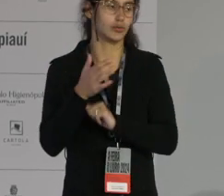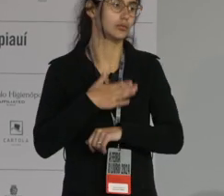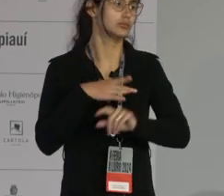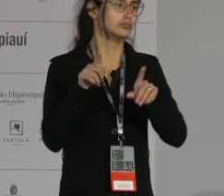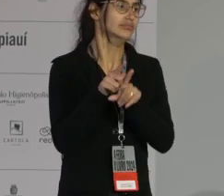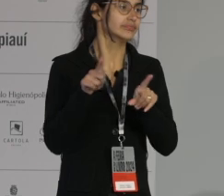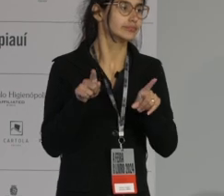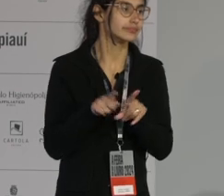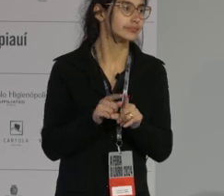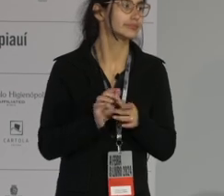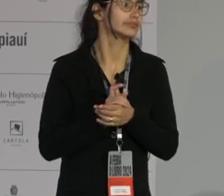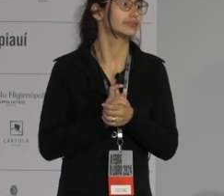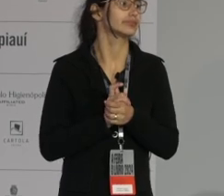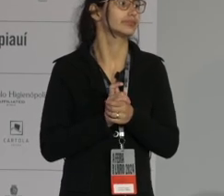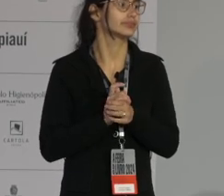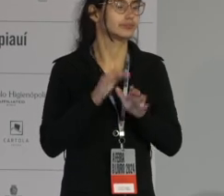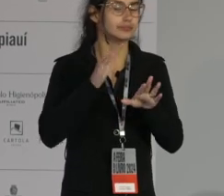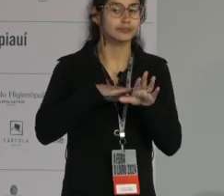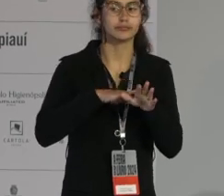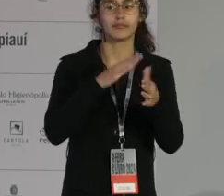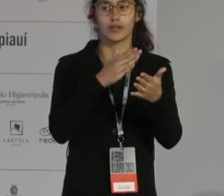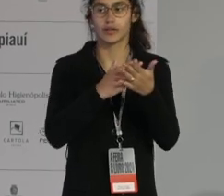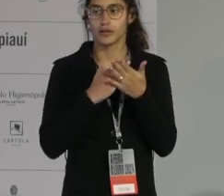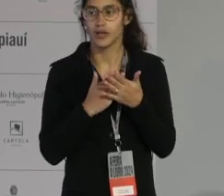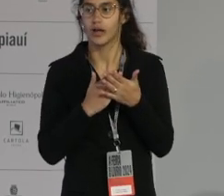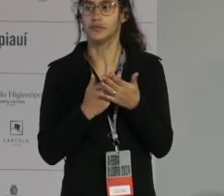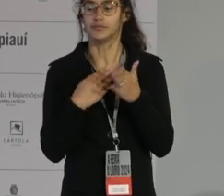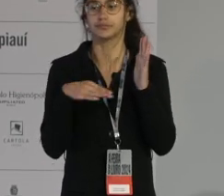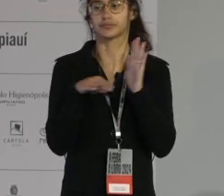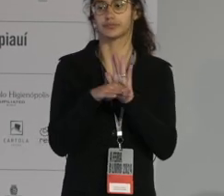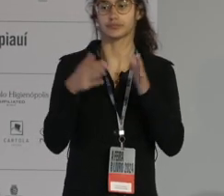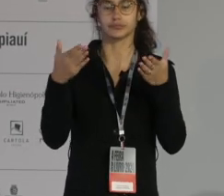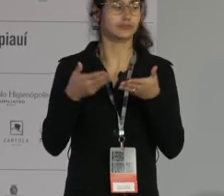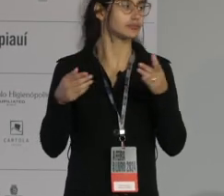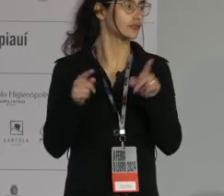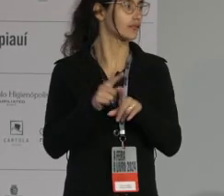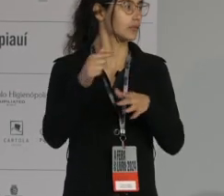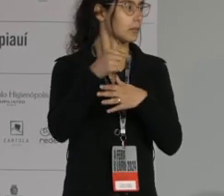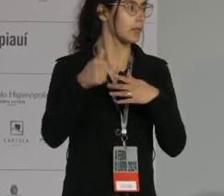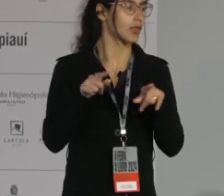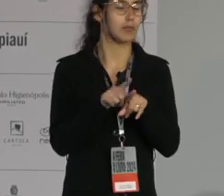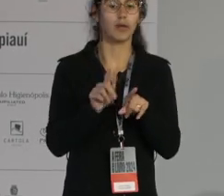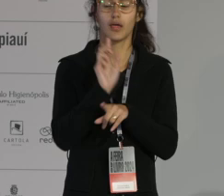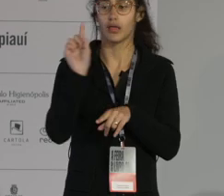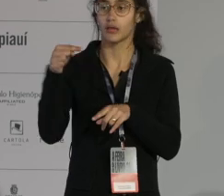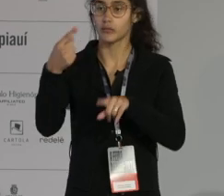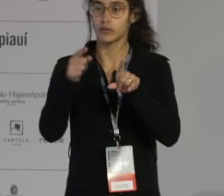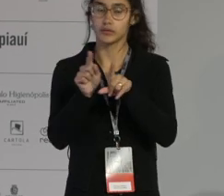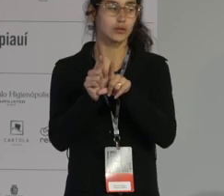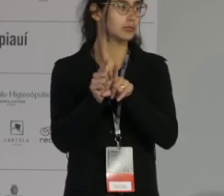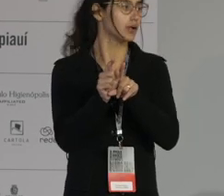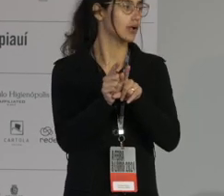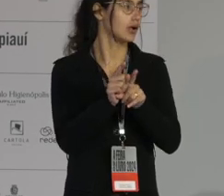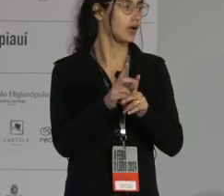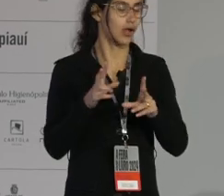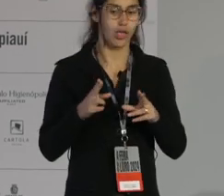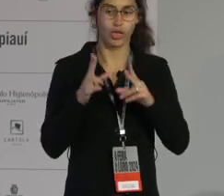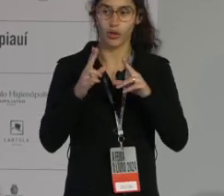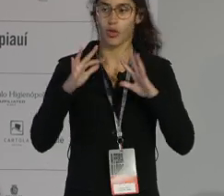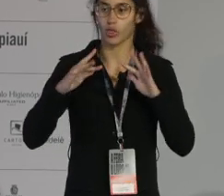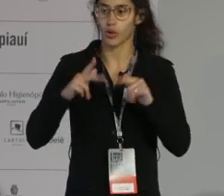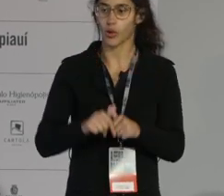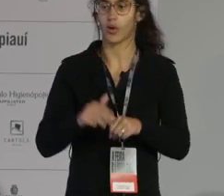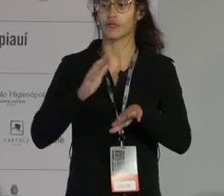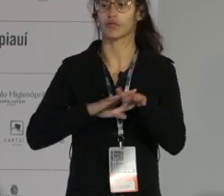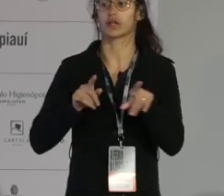também, né, mexeram, me ajudaram a chegar no que chegou esse conto. E depois, editor, toda essa ida e